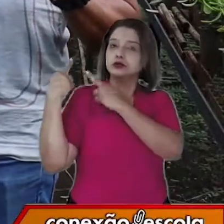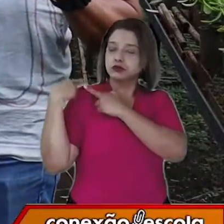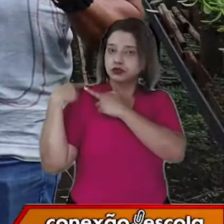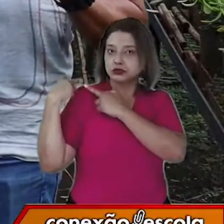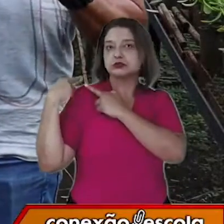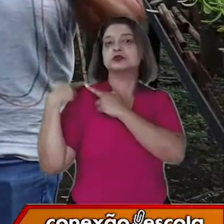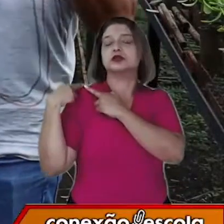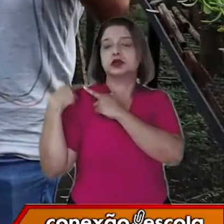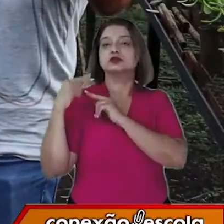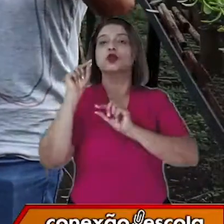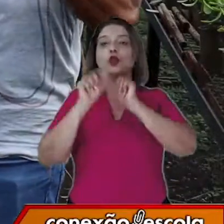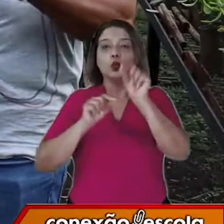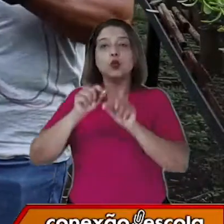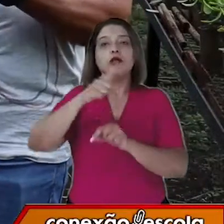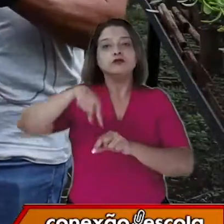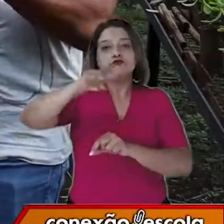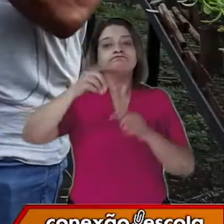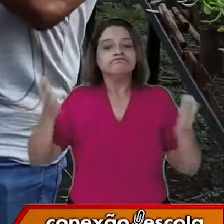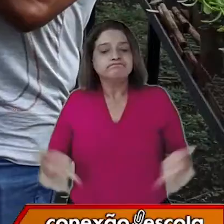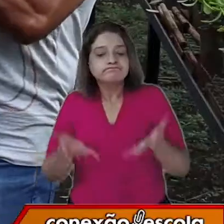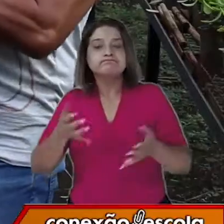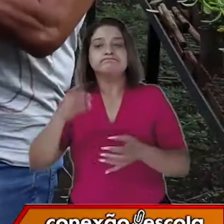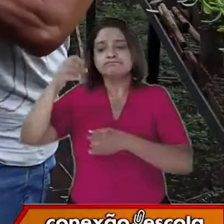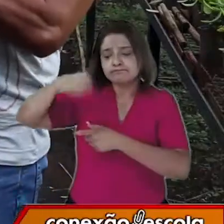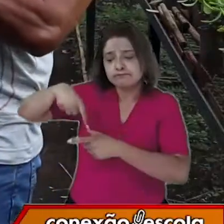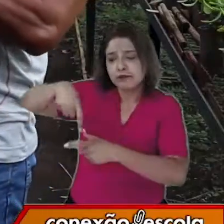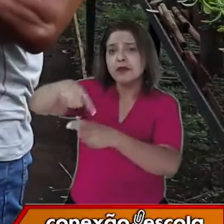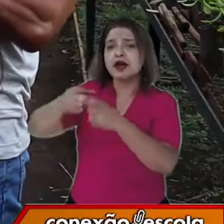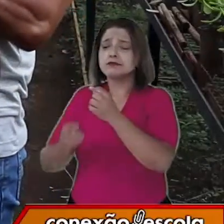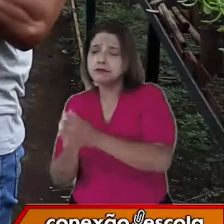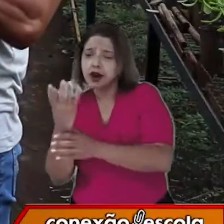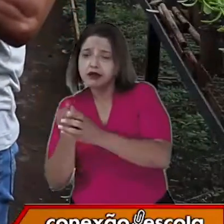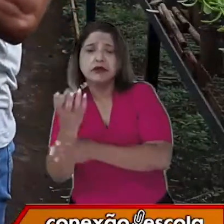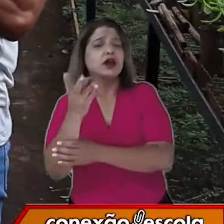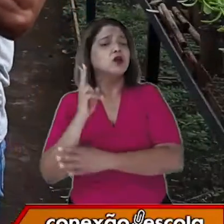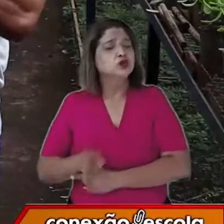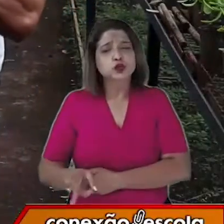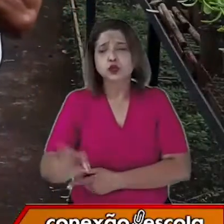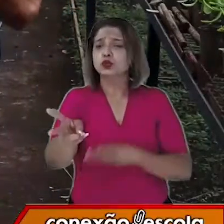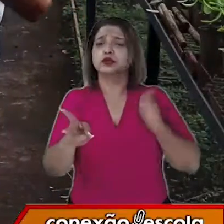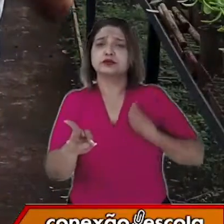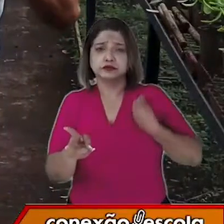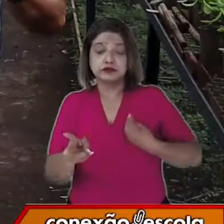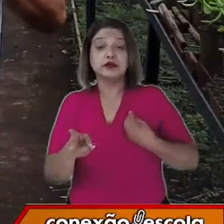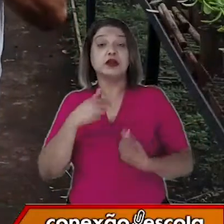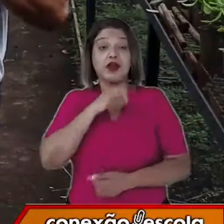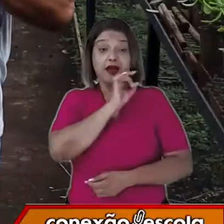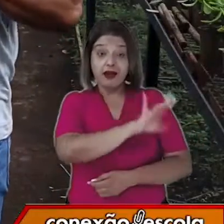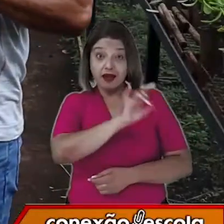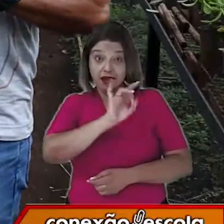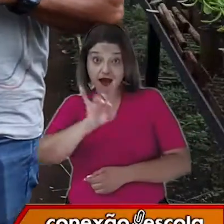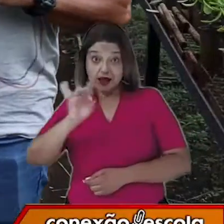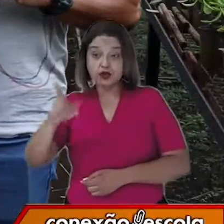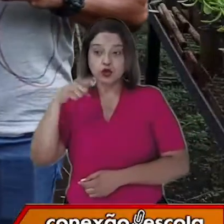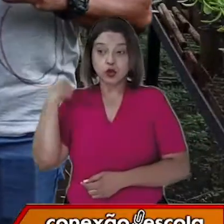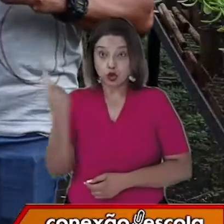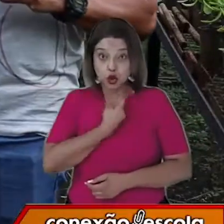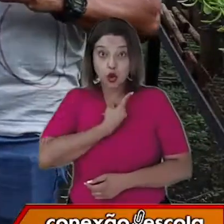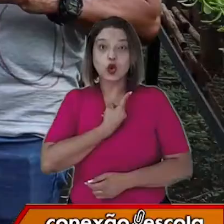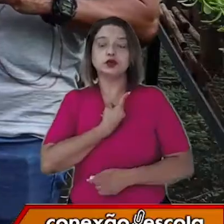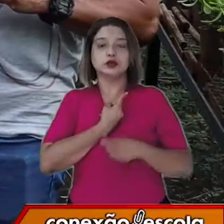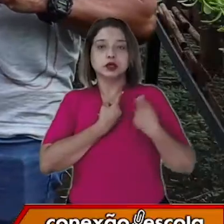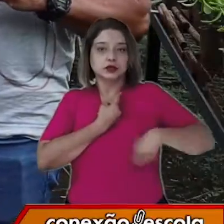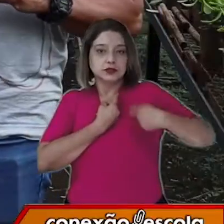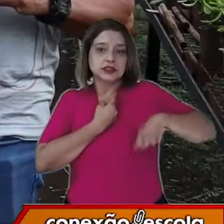muito grande, né, em cultivar essas plantas e manter essas plantas vivas, né? Por isso que cada um de nós, ao dizer,